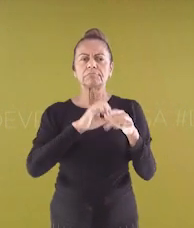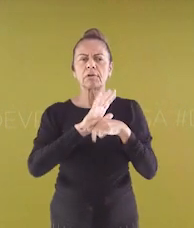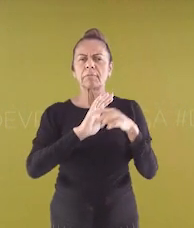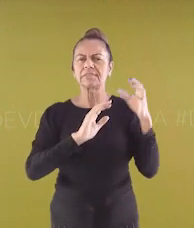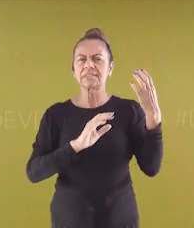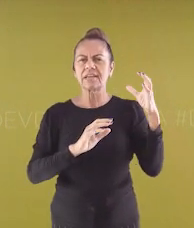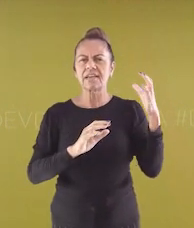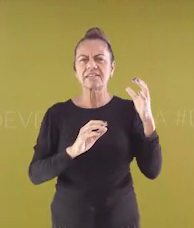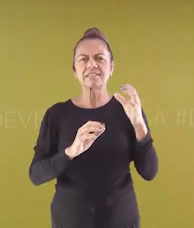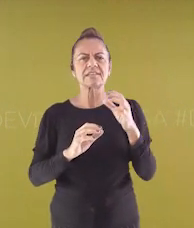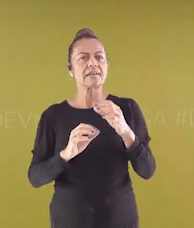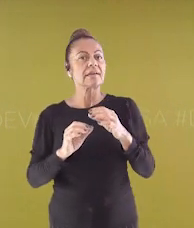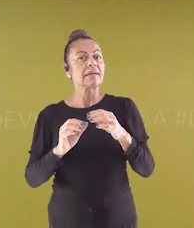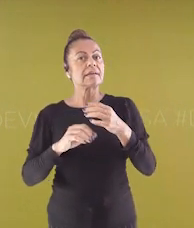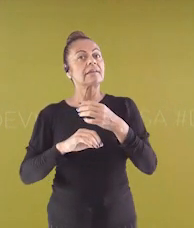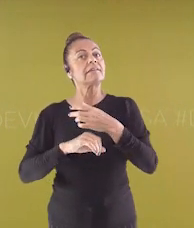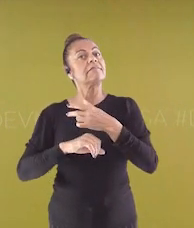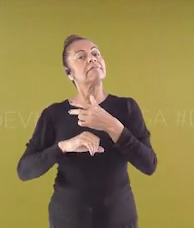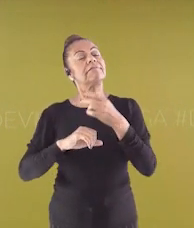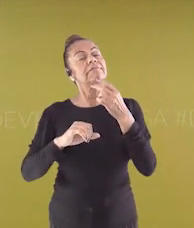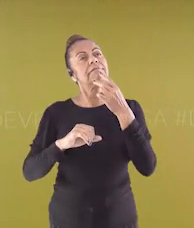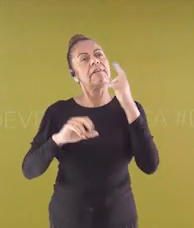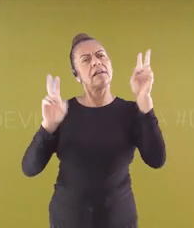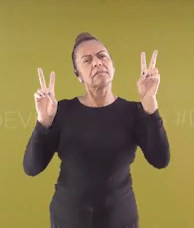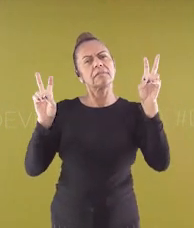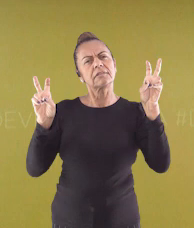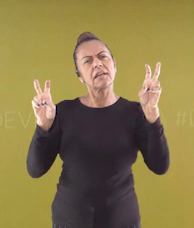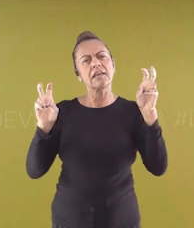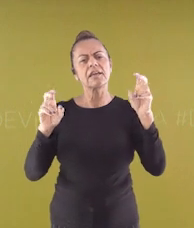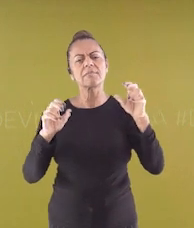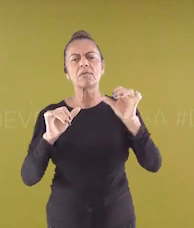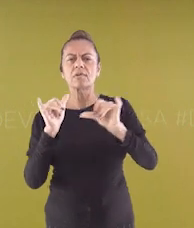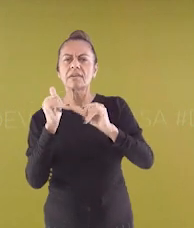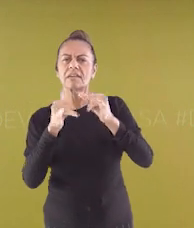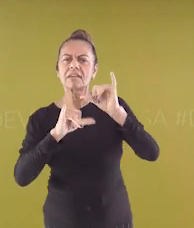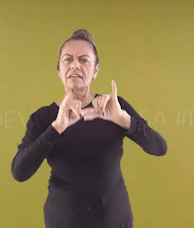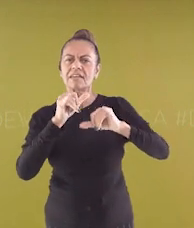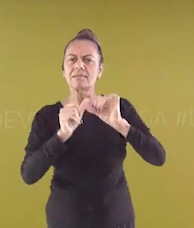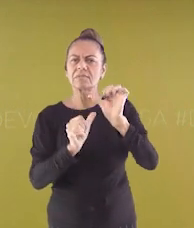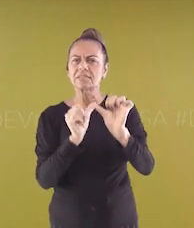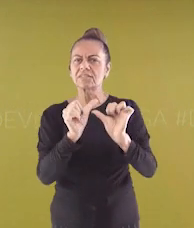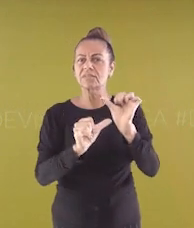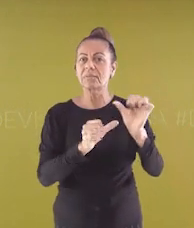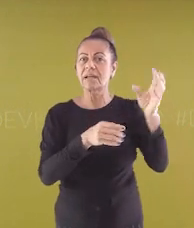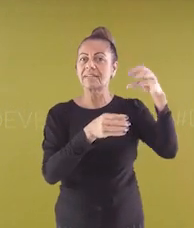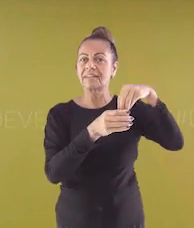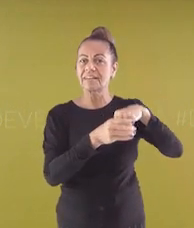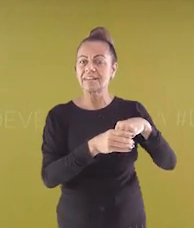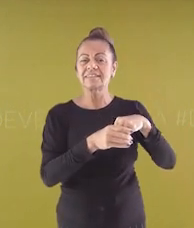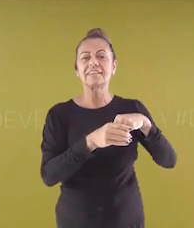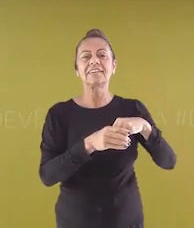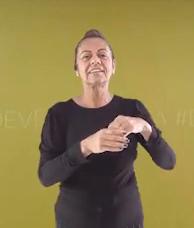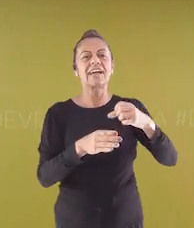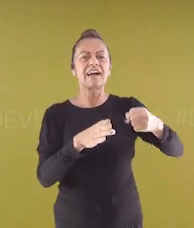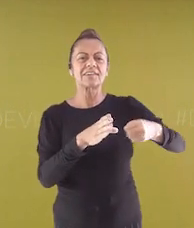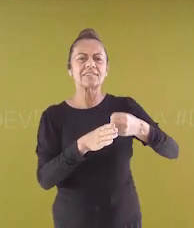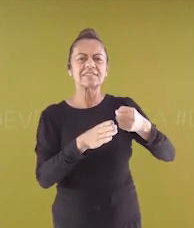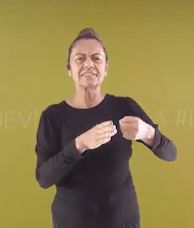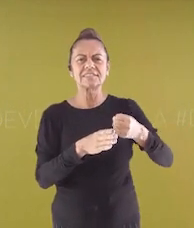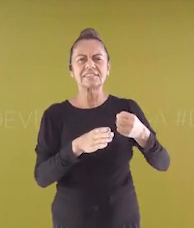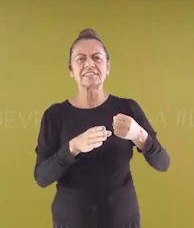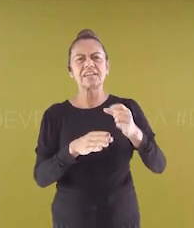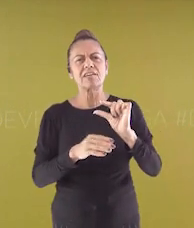transformações químicas na cozinha, que ocorrem por ação de micro-organismos, e nos explica por que a